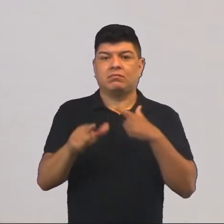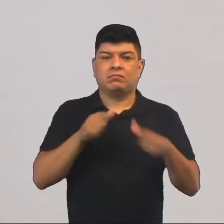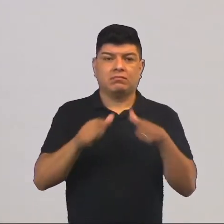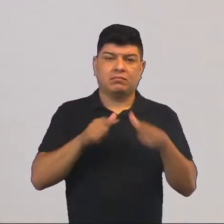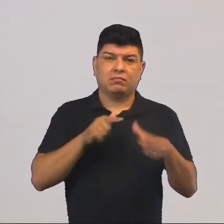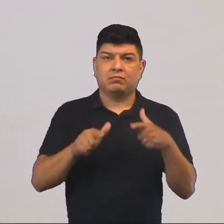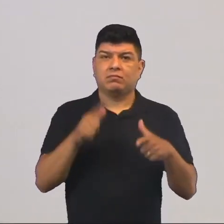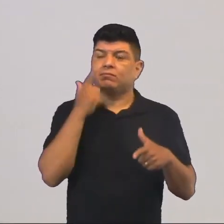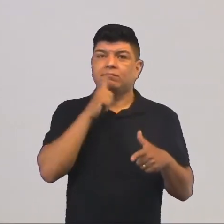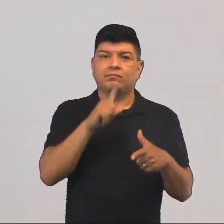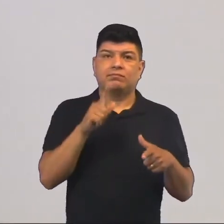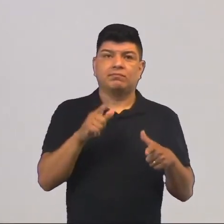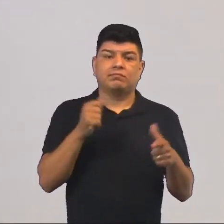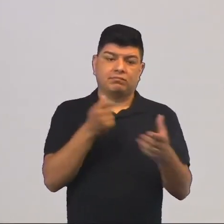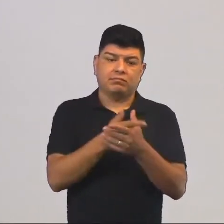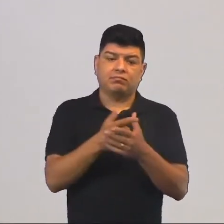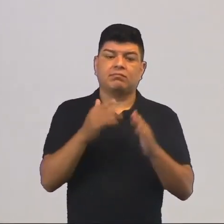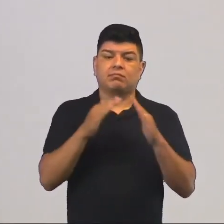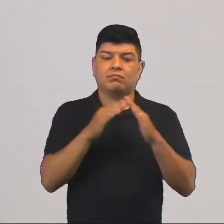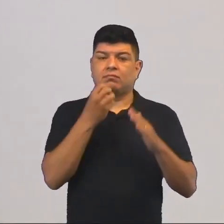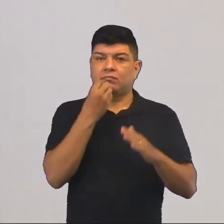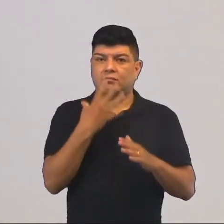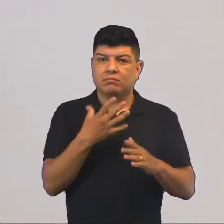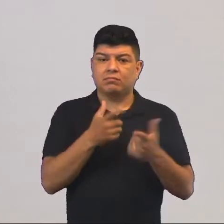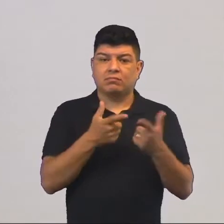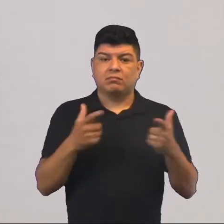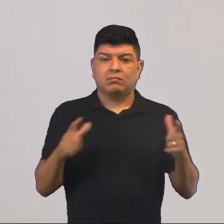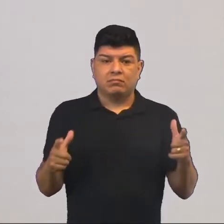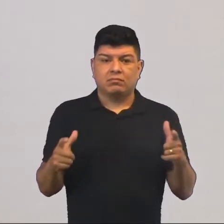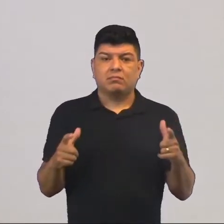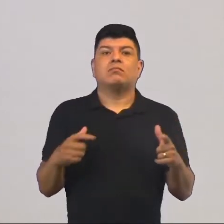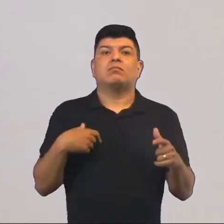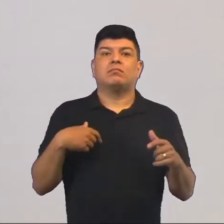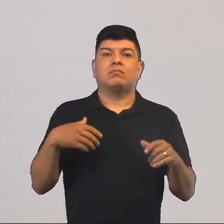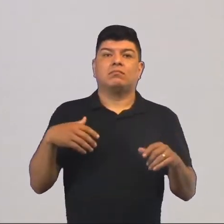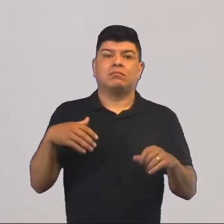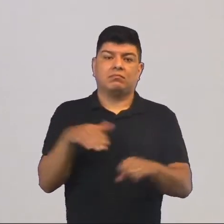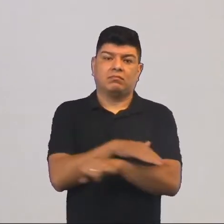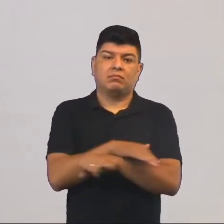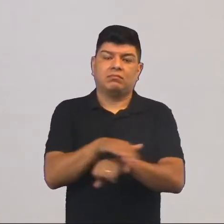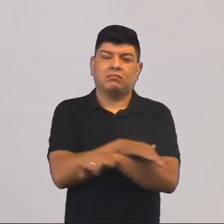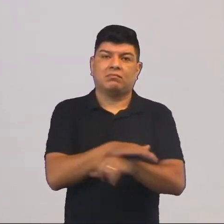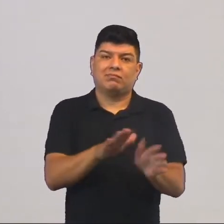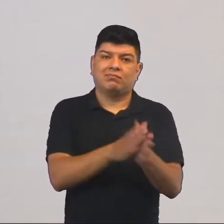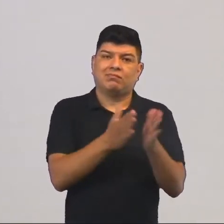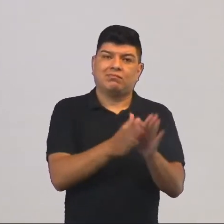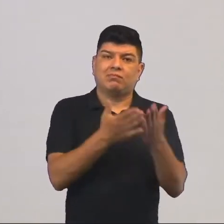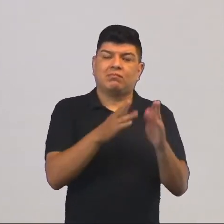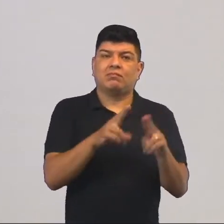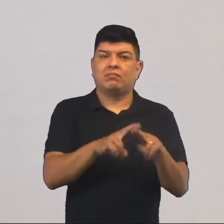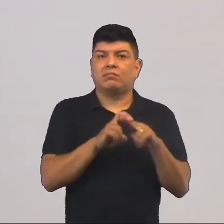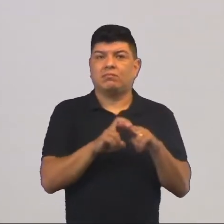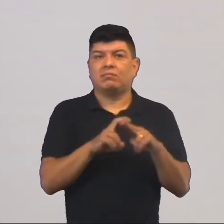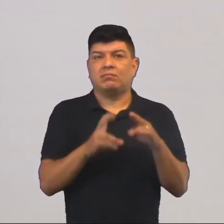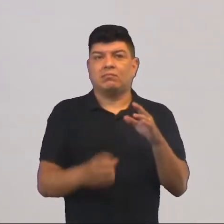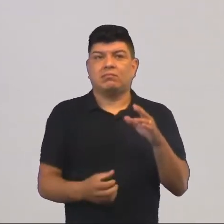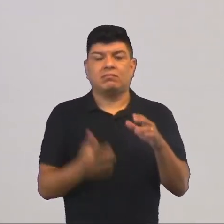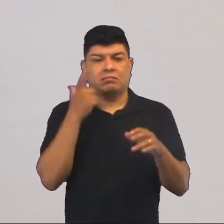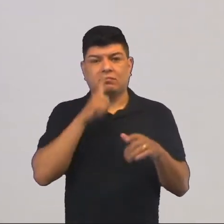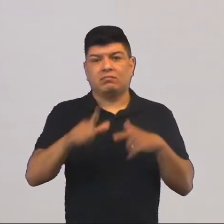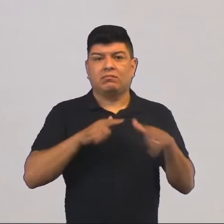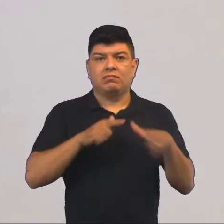houve outro problema, a mecanização e a utilização maciça de tecnologia no campo. Com a chegada da tecnologia no campo,